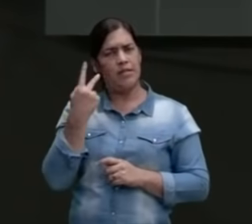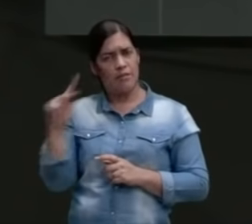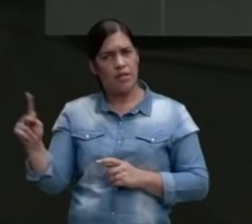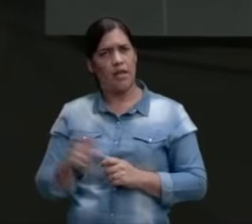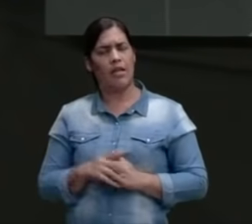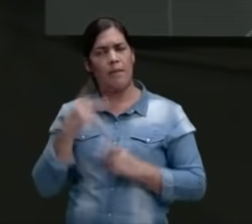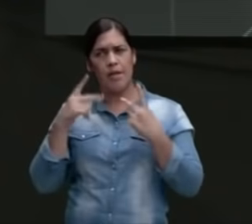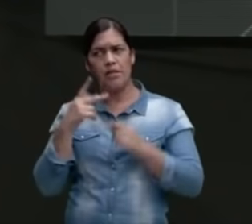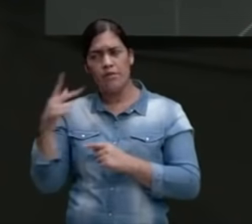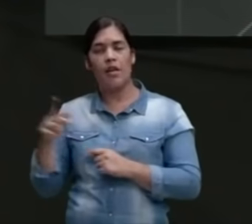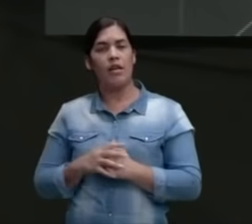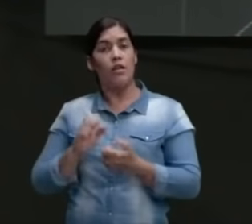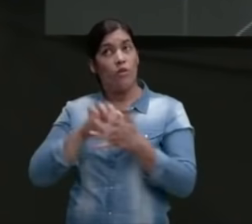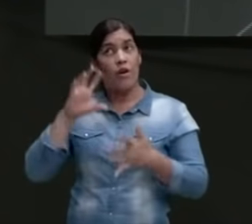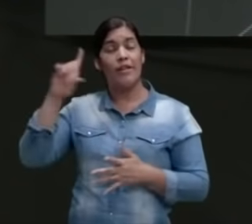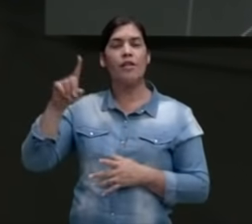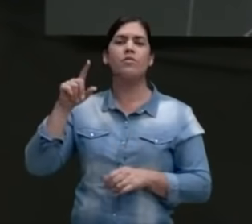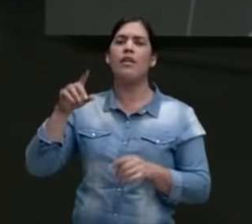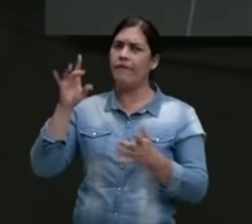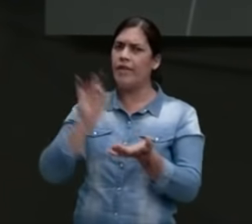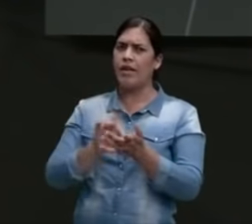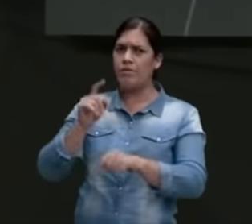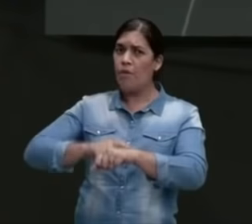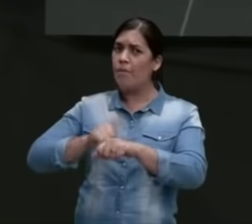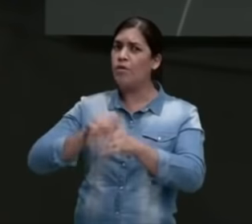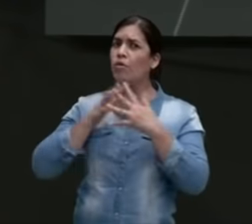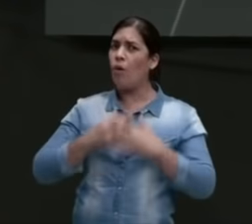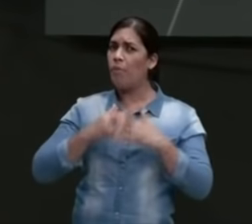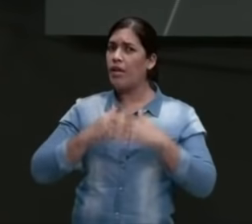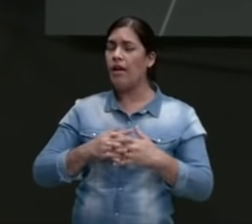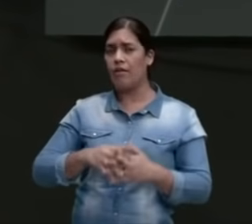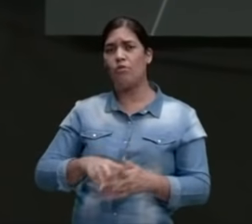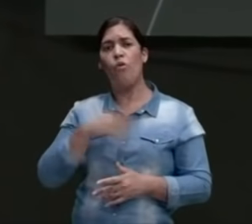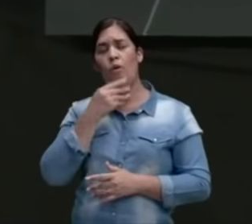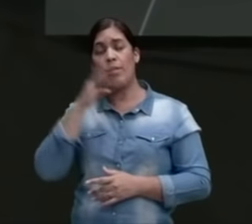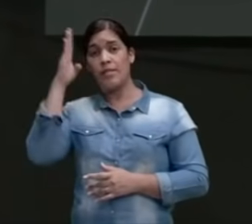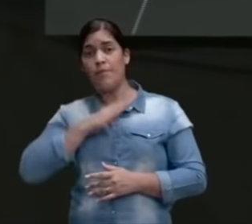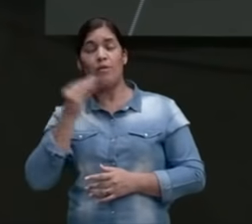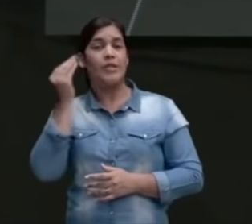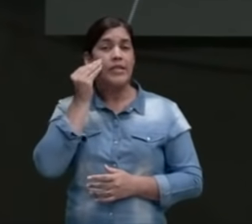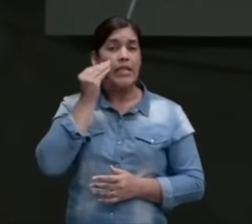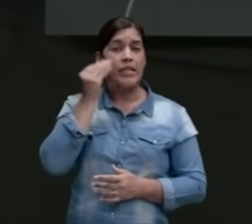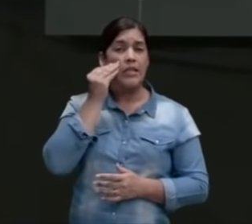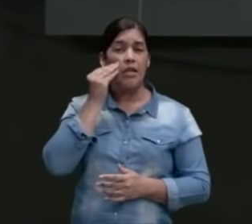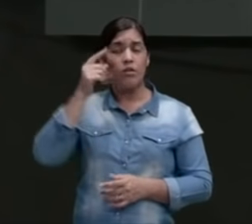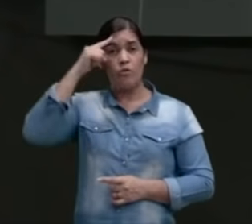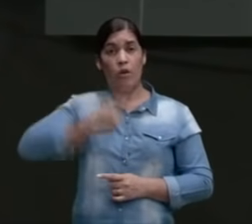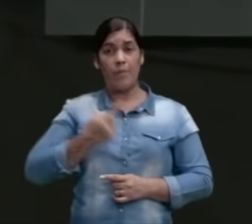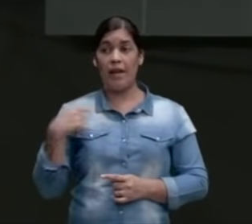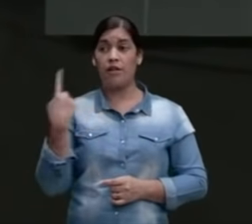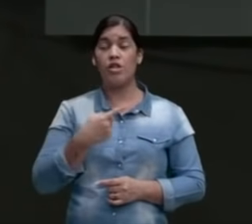Glória a Deus por isso, porque exatamente nós estamos vivendo uma época complicada. Homens maus estão tentando nos dominar, nos